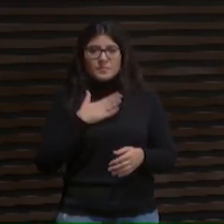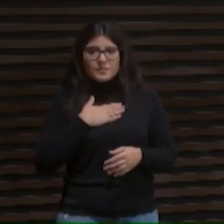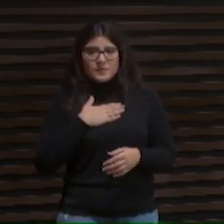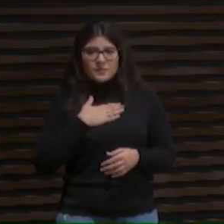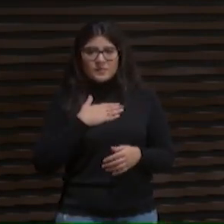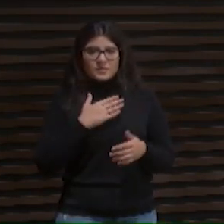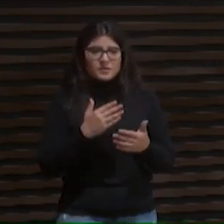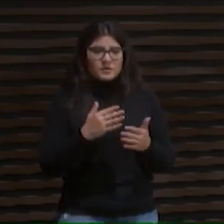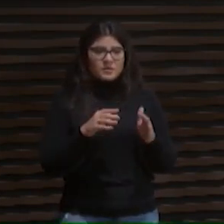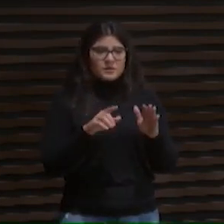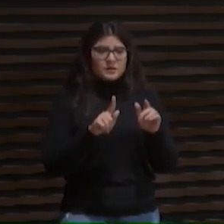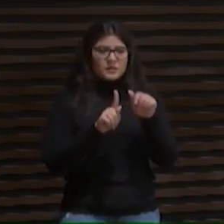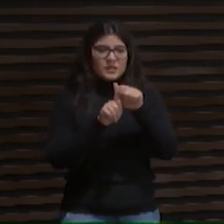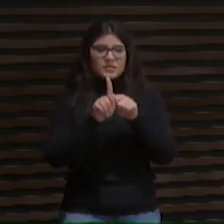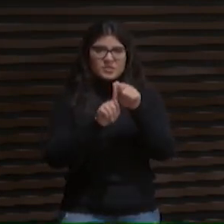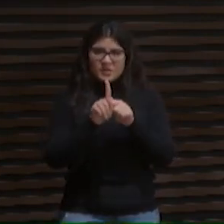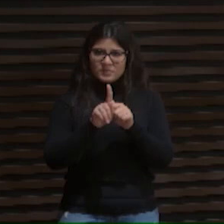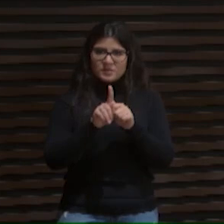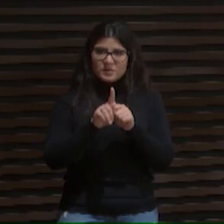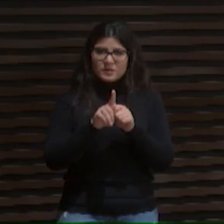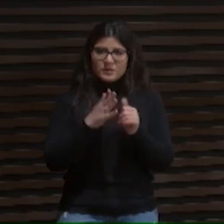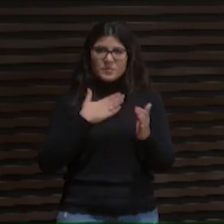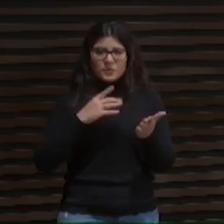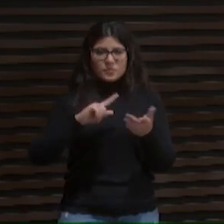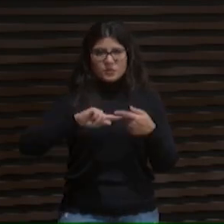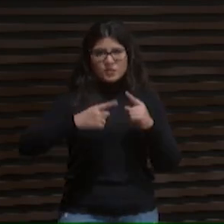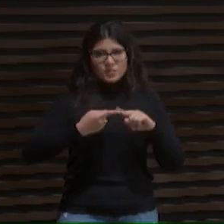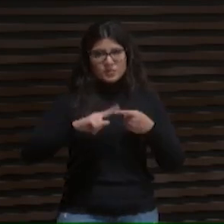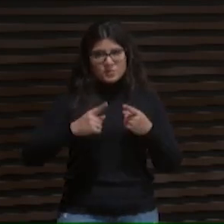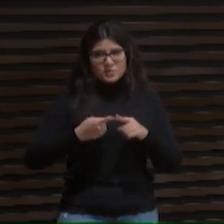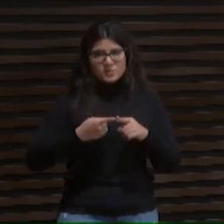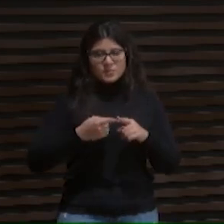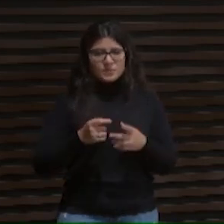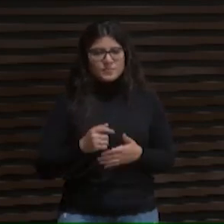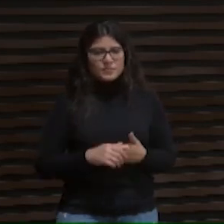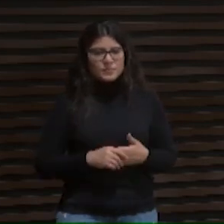agenda? Olha só o termo aqui, a minha agenda.